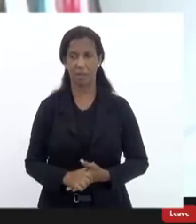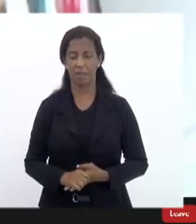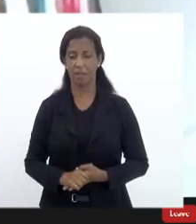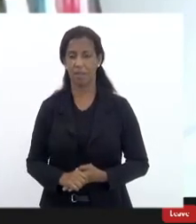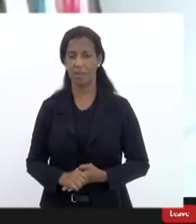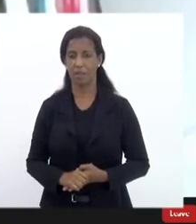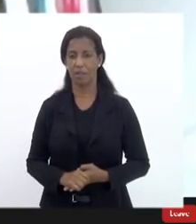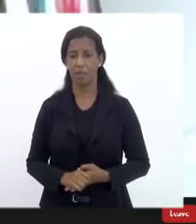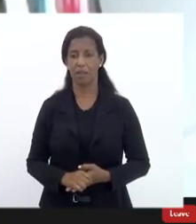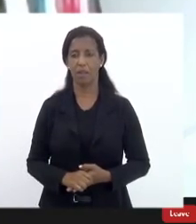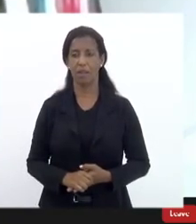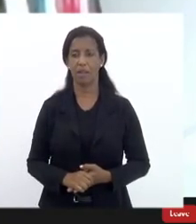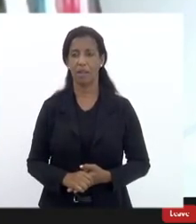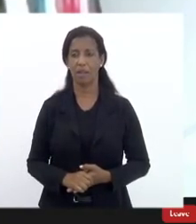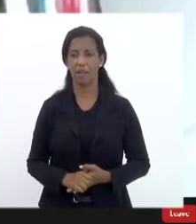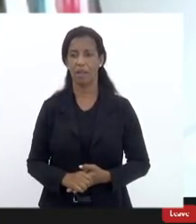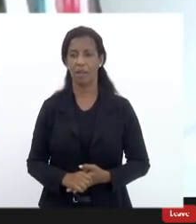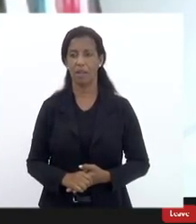questão